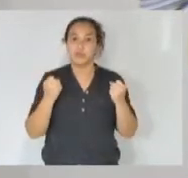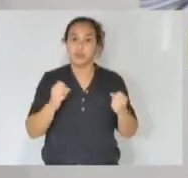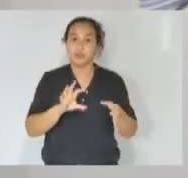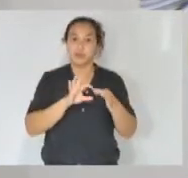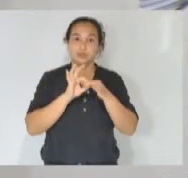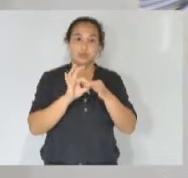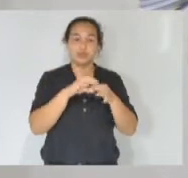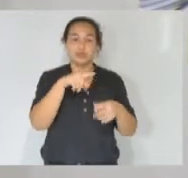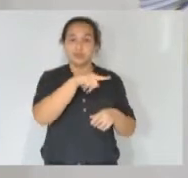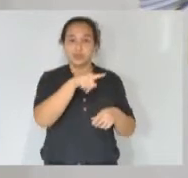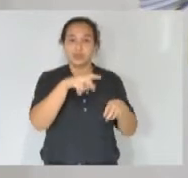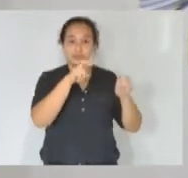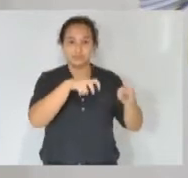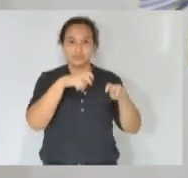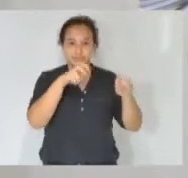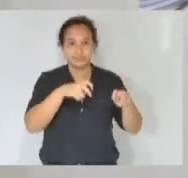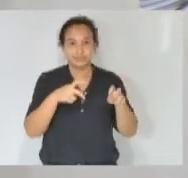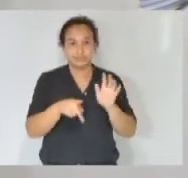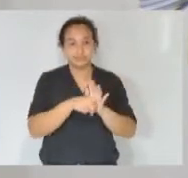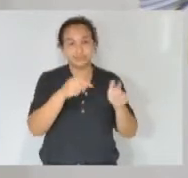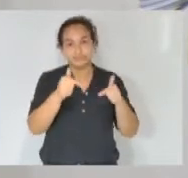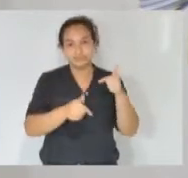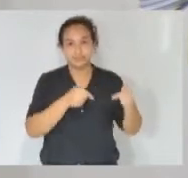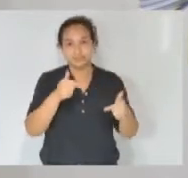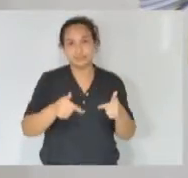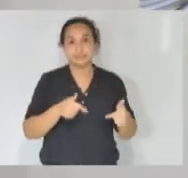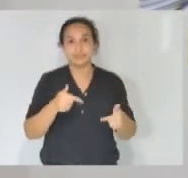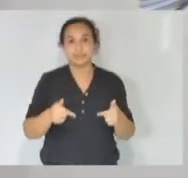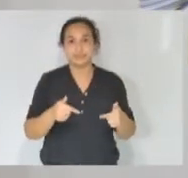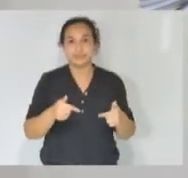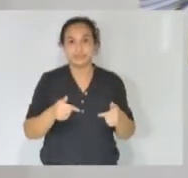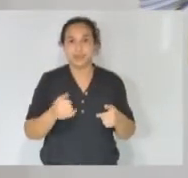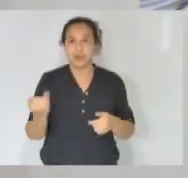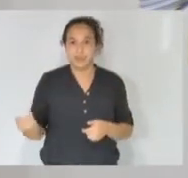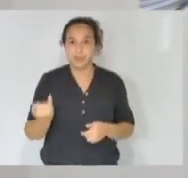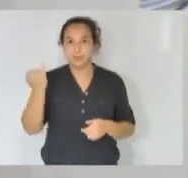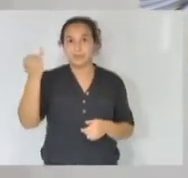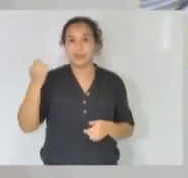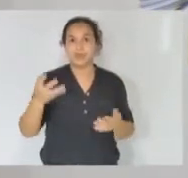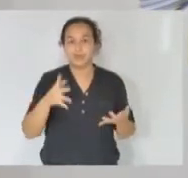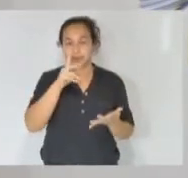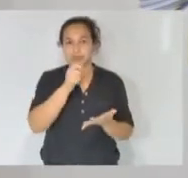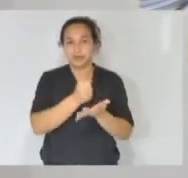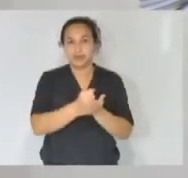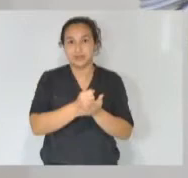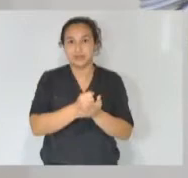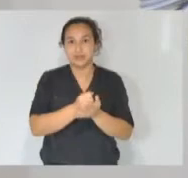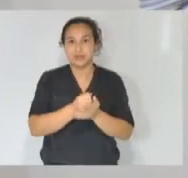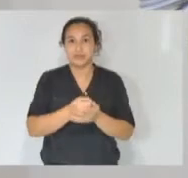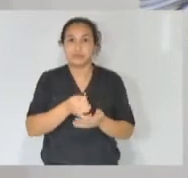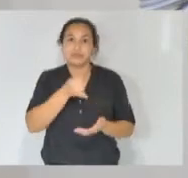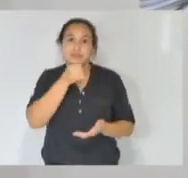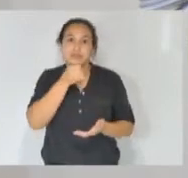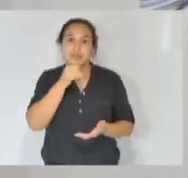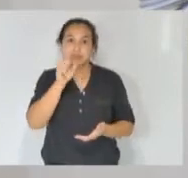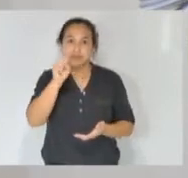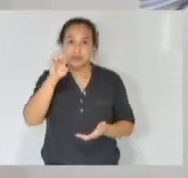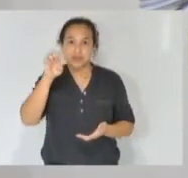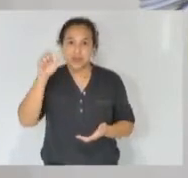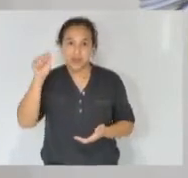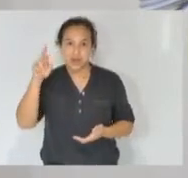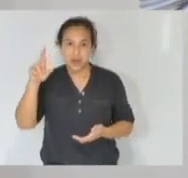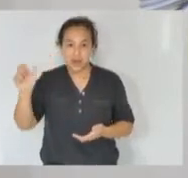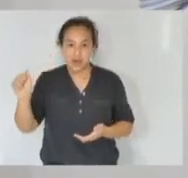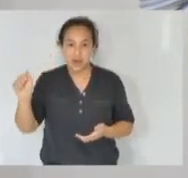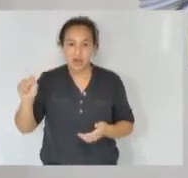agropecuária catarinense, eu não tenho dúvida. É um passo importante. Município como Seara, por exemplo, há mais de ano vem lutando